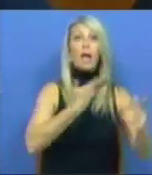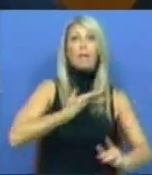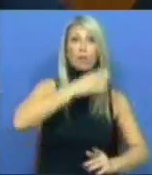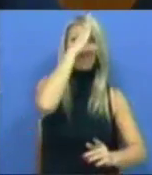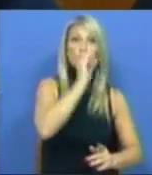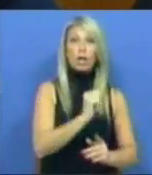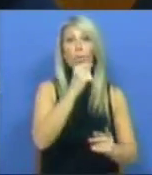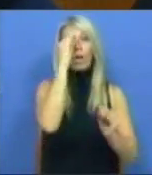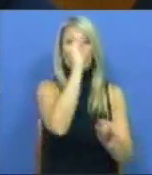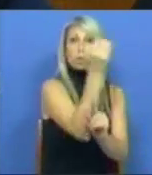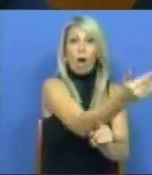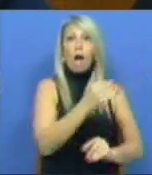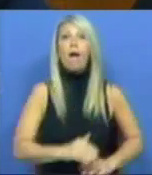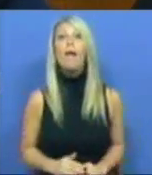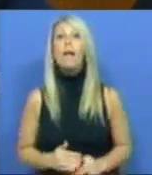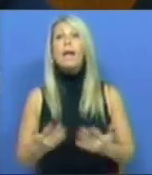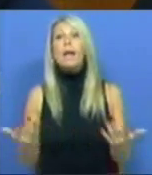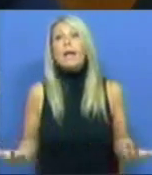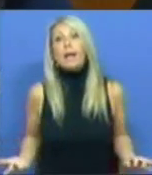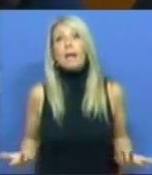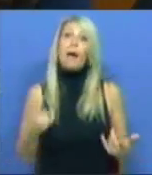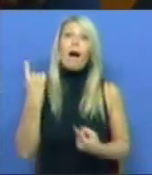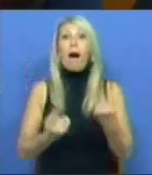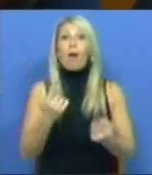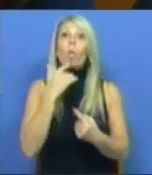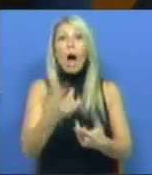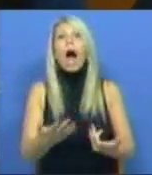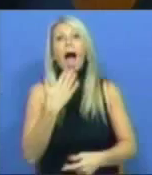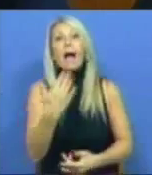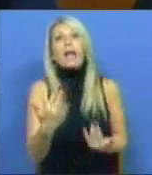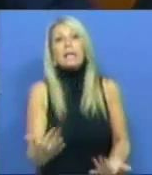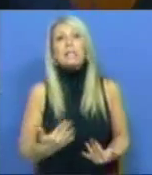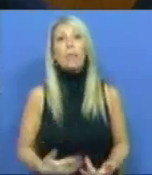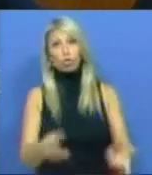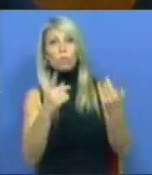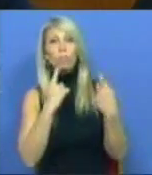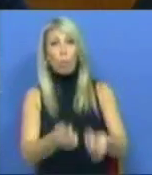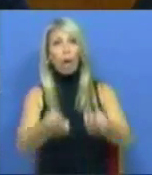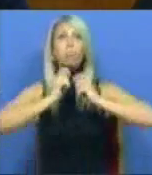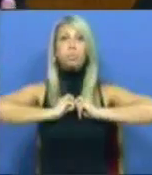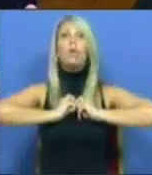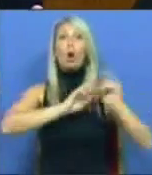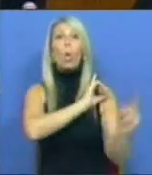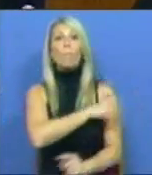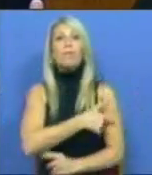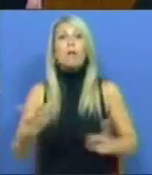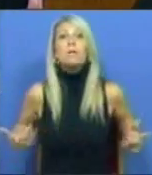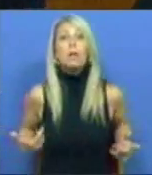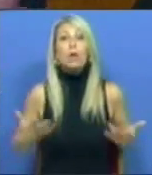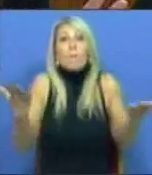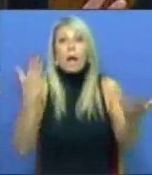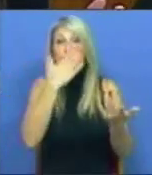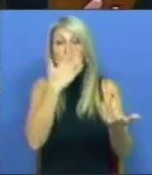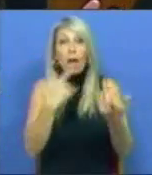Educação, e há câmaras municipais que dizem pura e simplesmente: agradecemos muito a transferência de competências, mas se ela não traz um envelope financeiro que permita o assumir